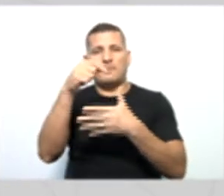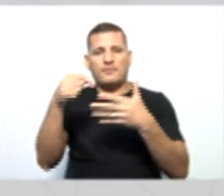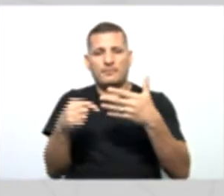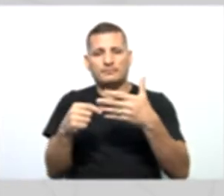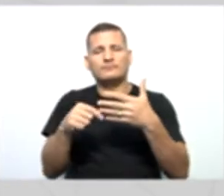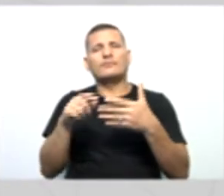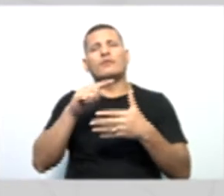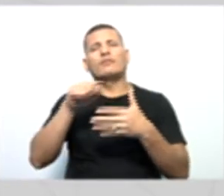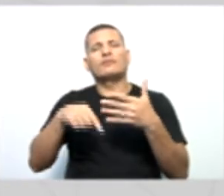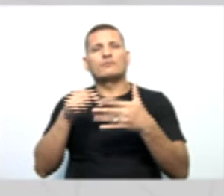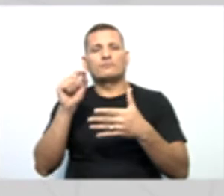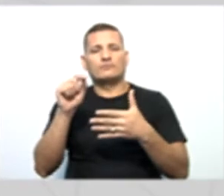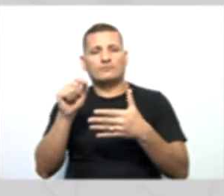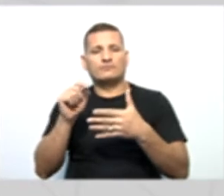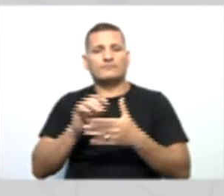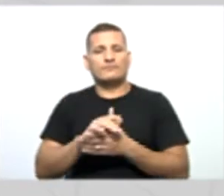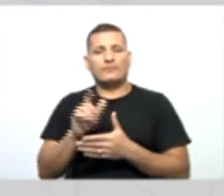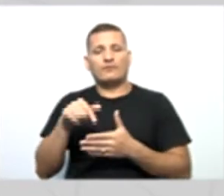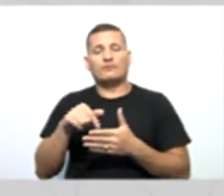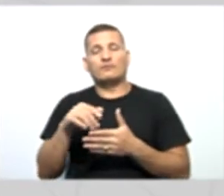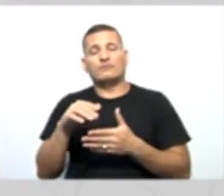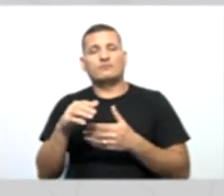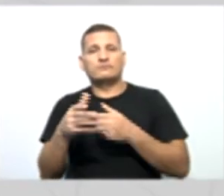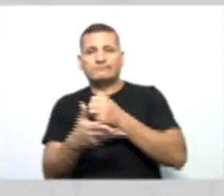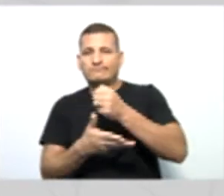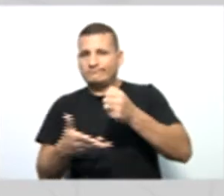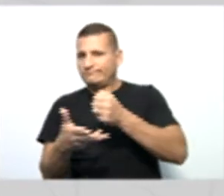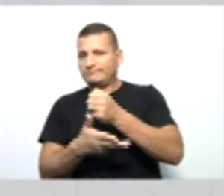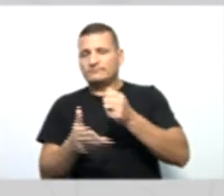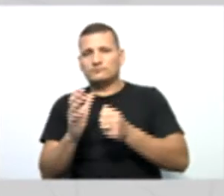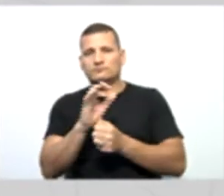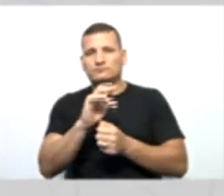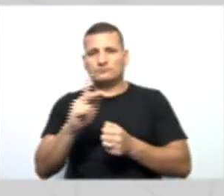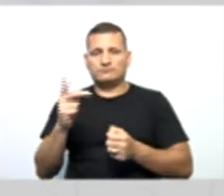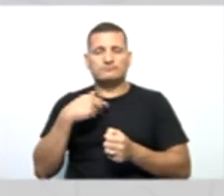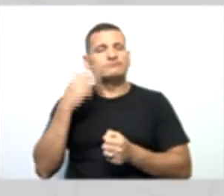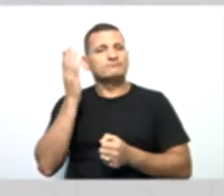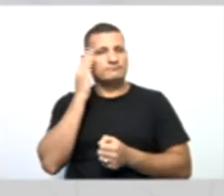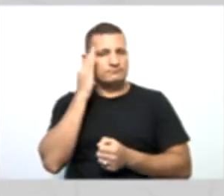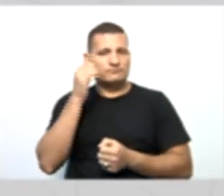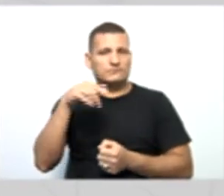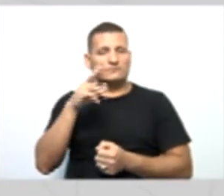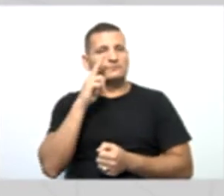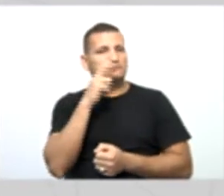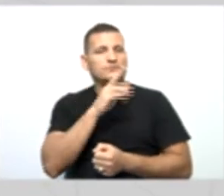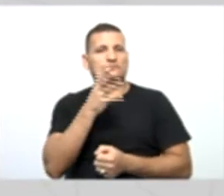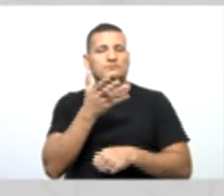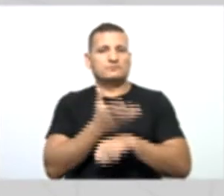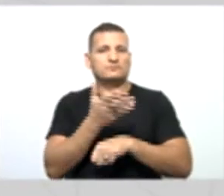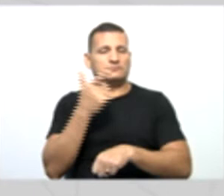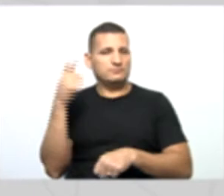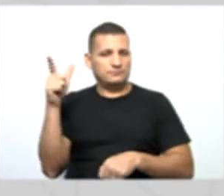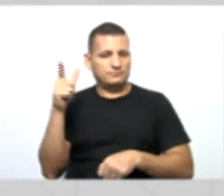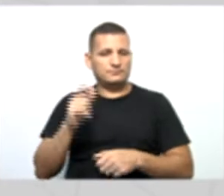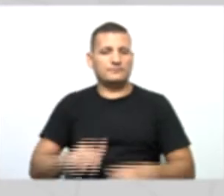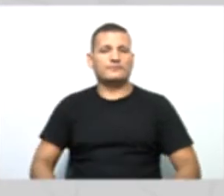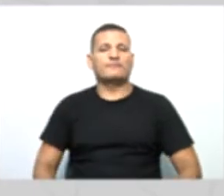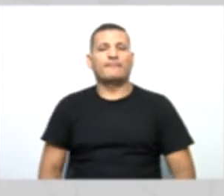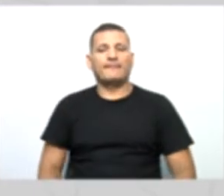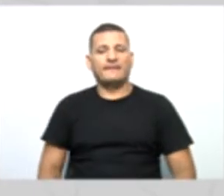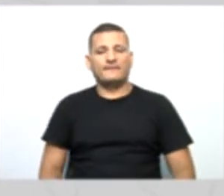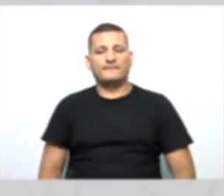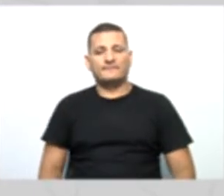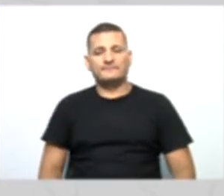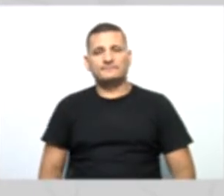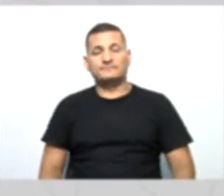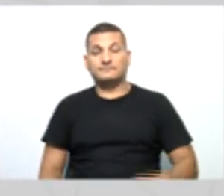são esses itens? São os princípios do cooperativismo, que eu sei que vocês já viram em várias outras disciplinas.